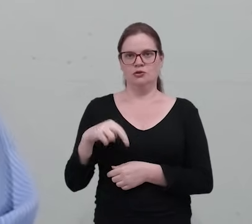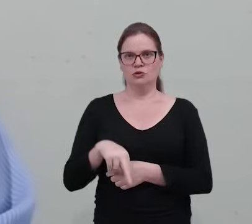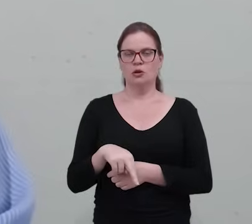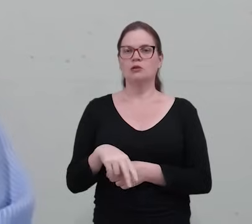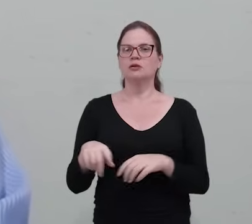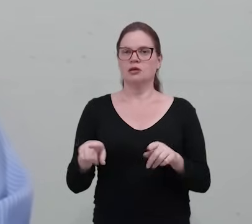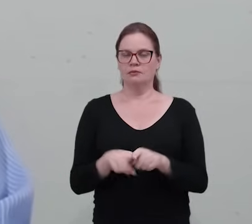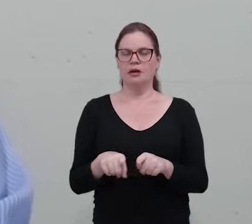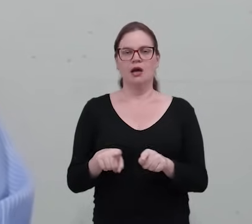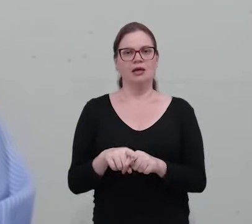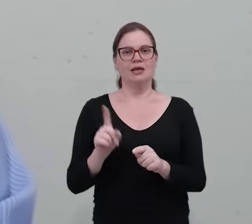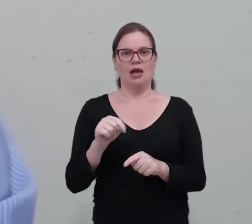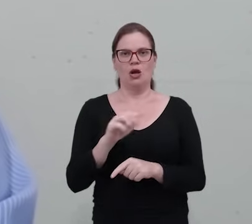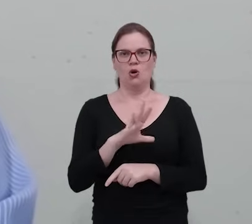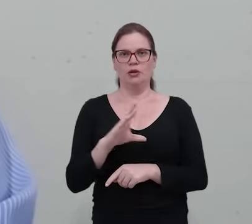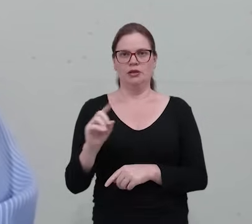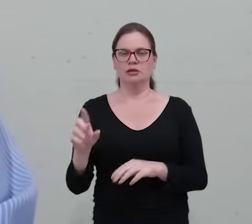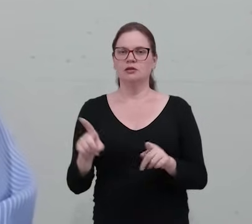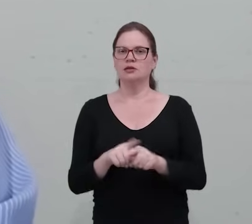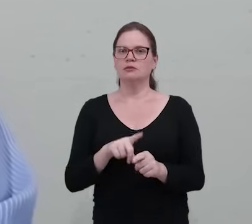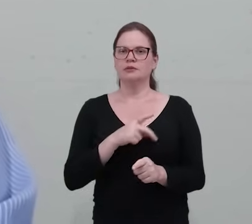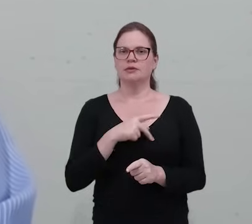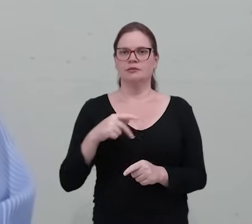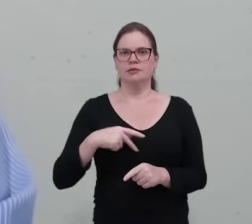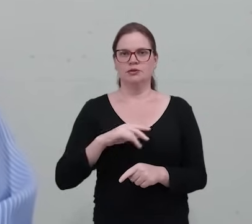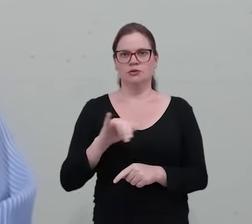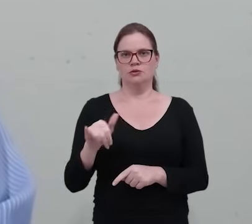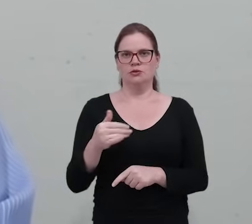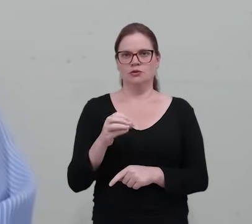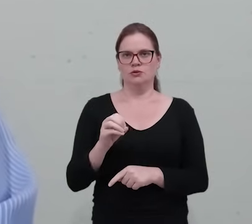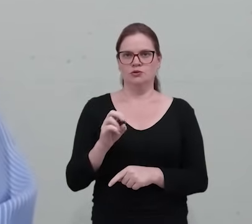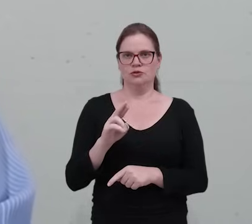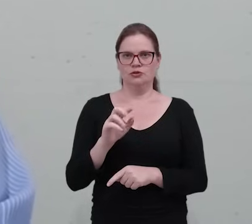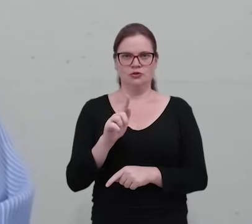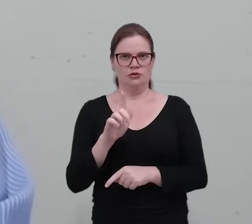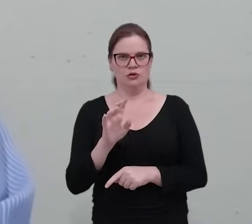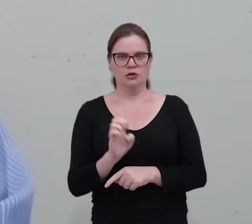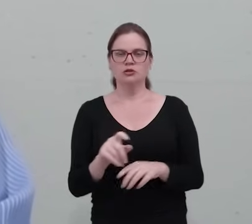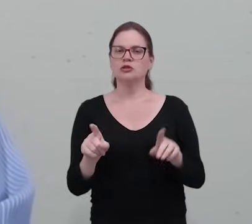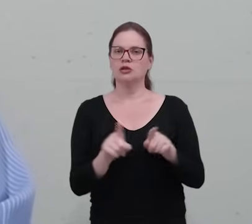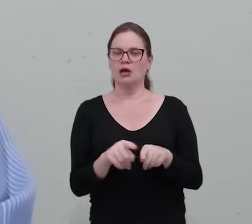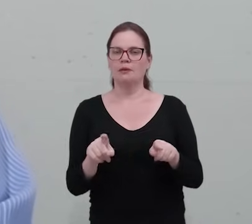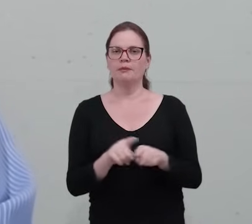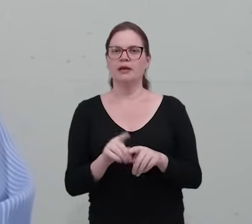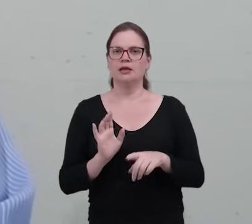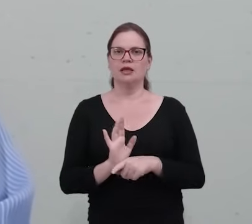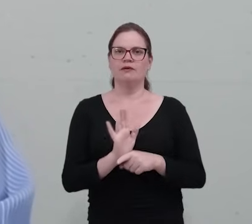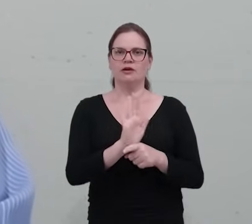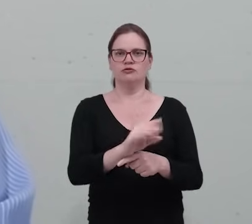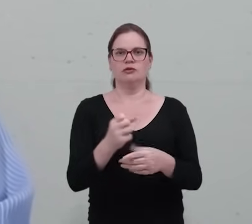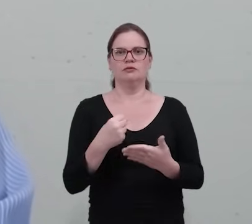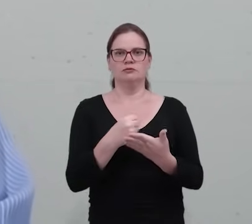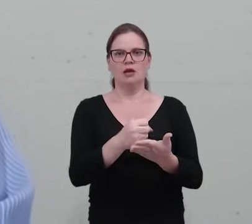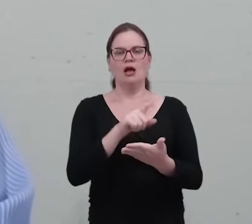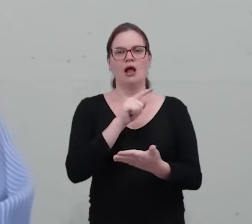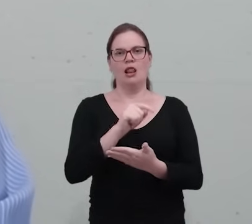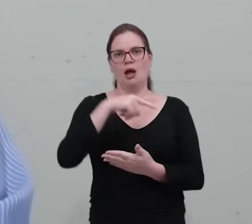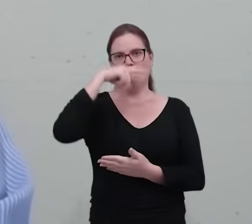Foi destacado o pastor Jorge Martins, que era um pastor que já dava assistência ao